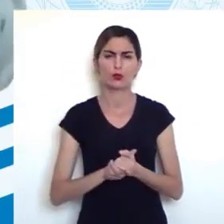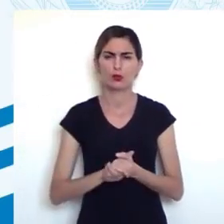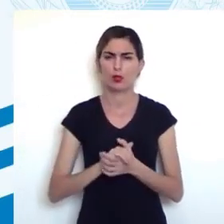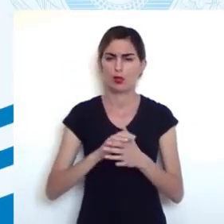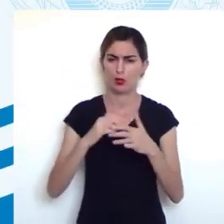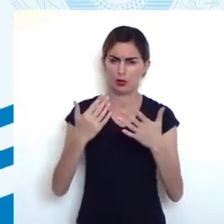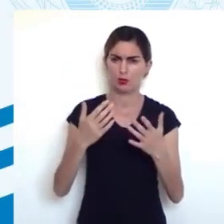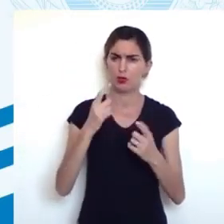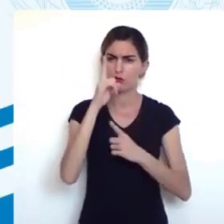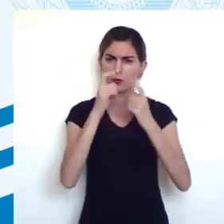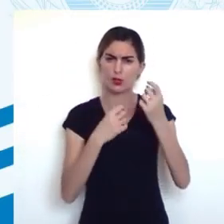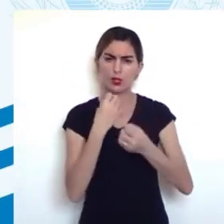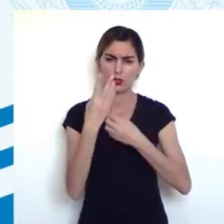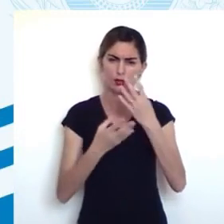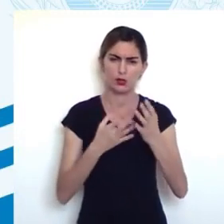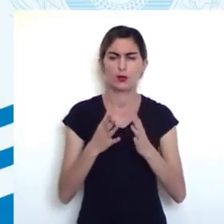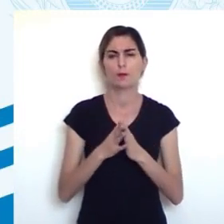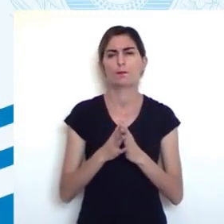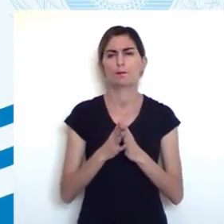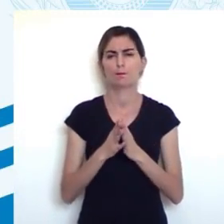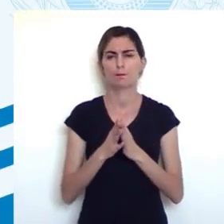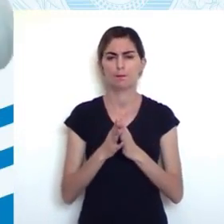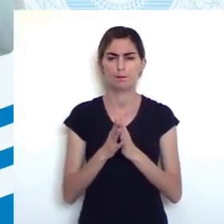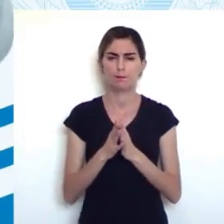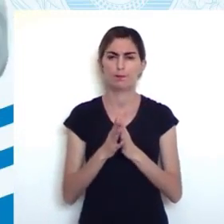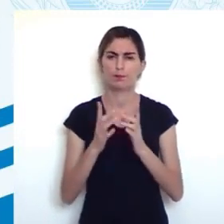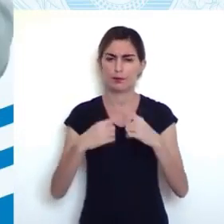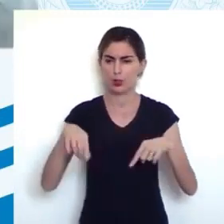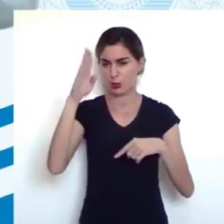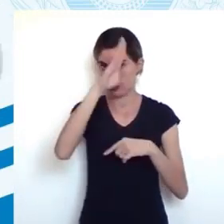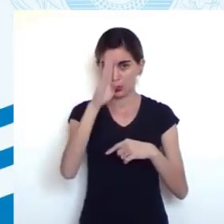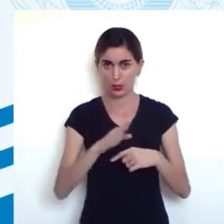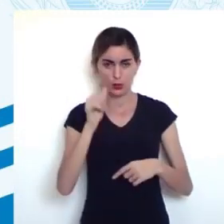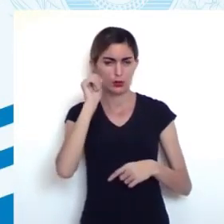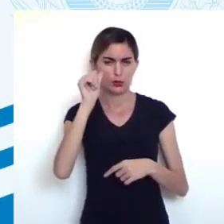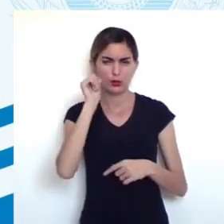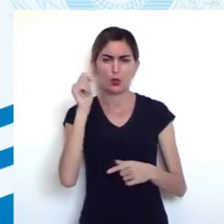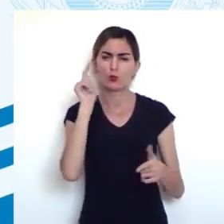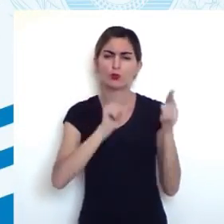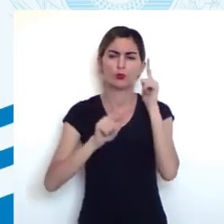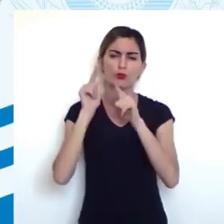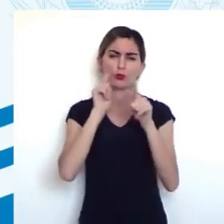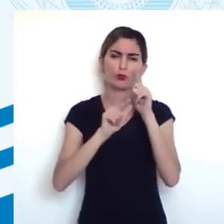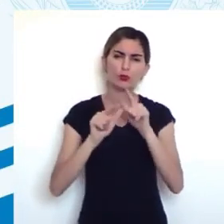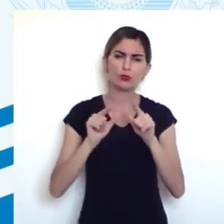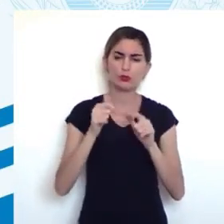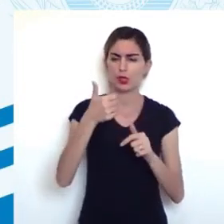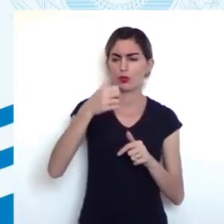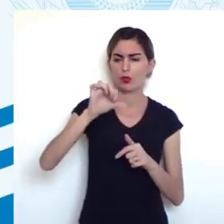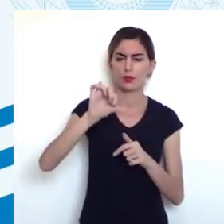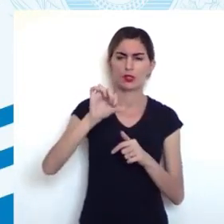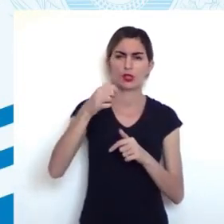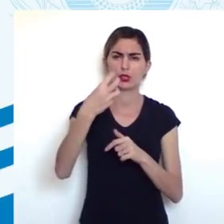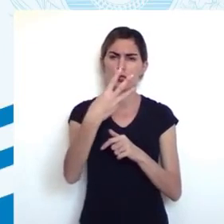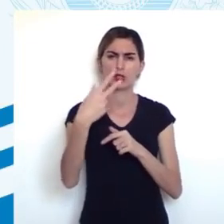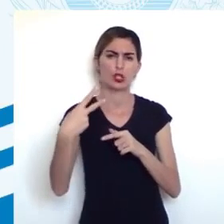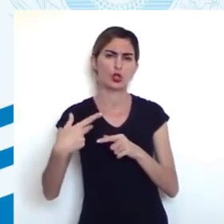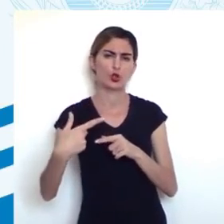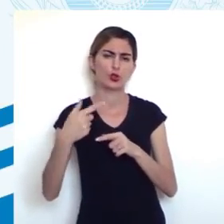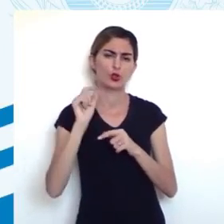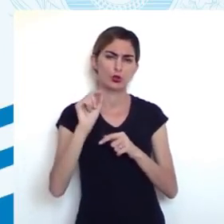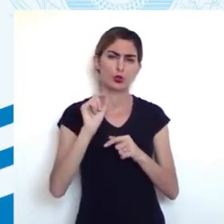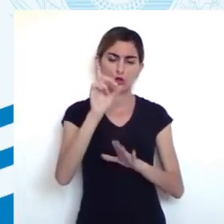Devido às pressões do movimento feminista, as brasileiras vão conseguir, em 1932, o quê?